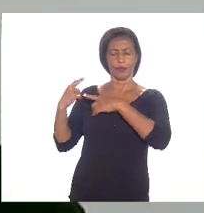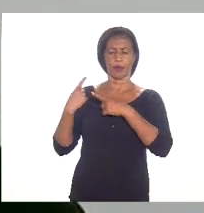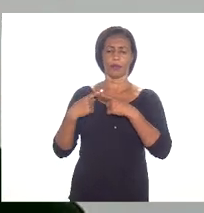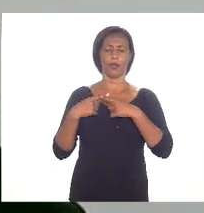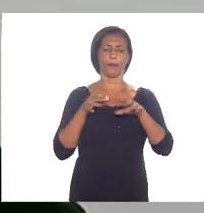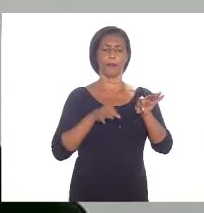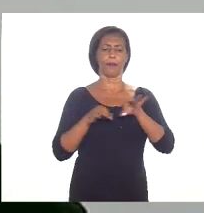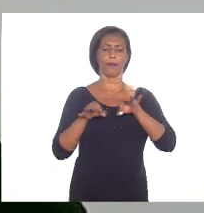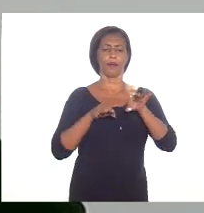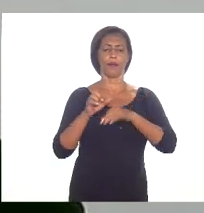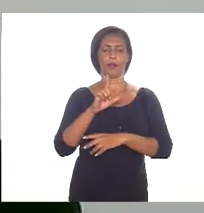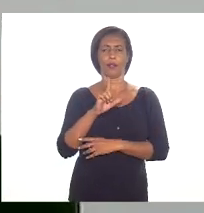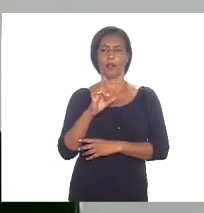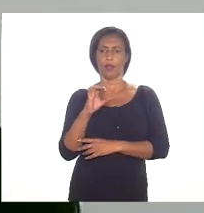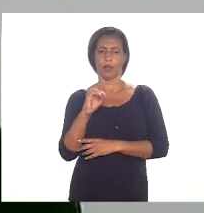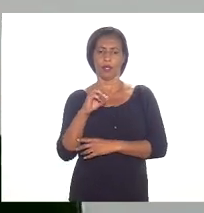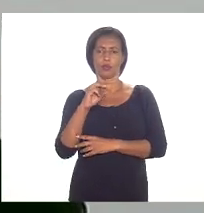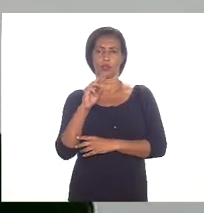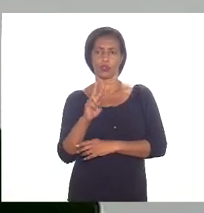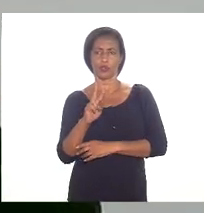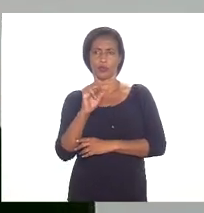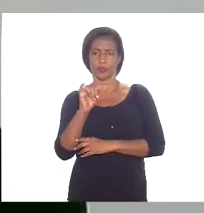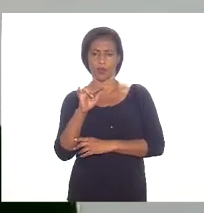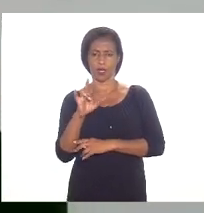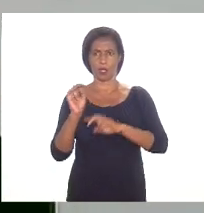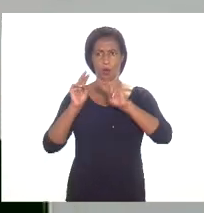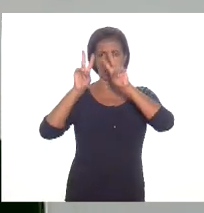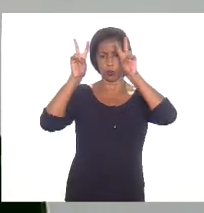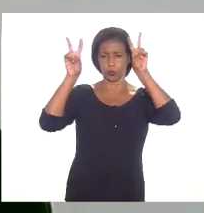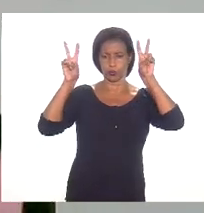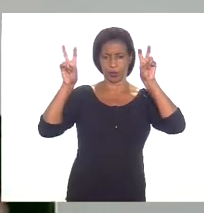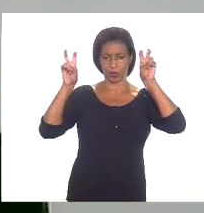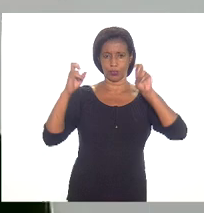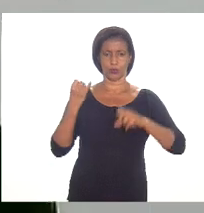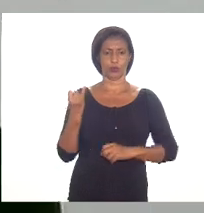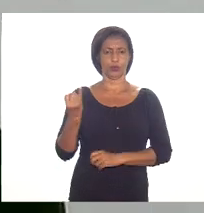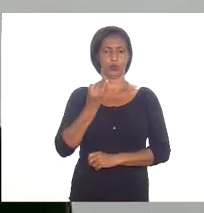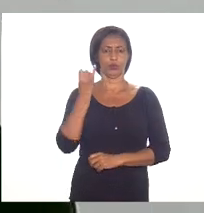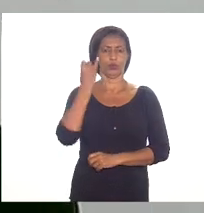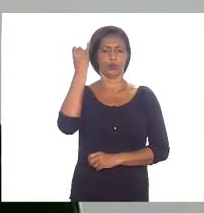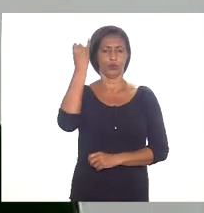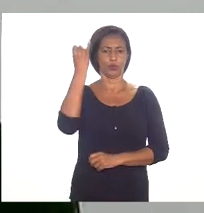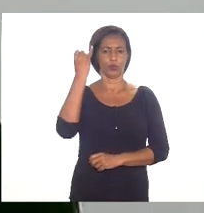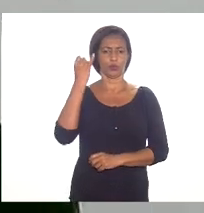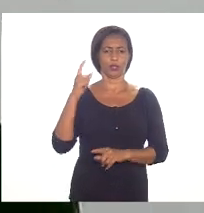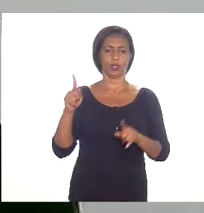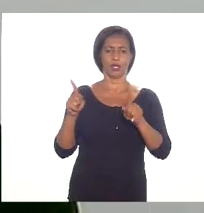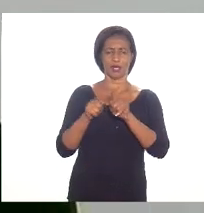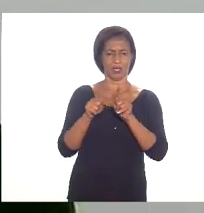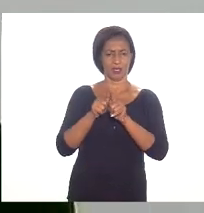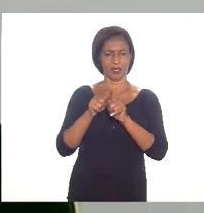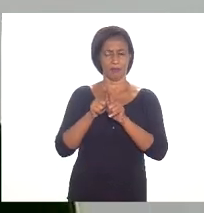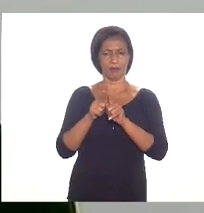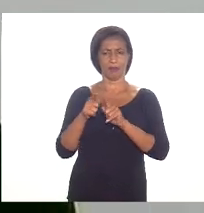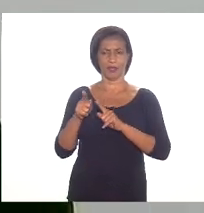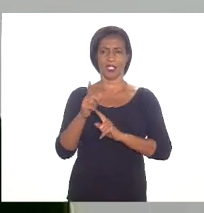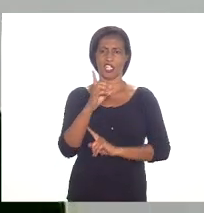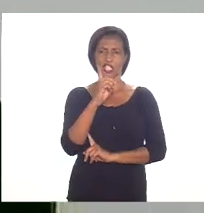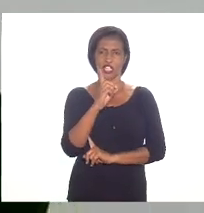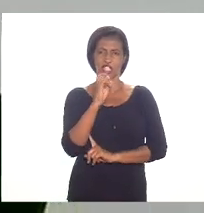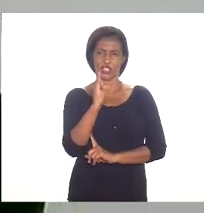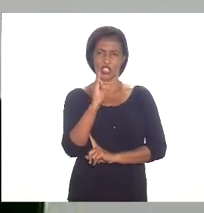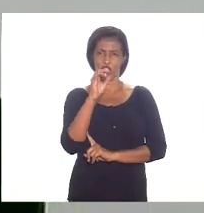Vieira trata de um assunto muito importante que também o meu querido amigo deputado, nosso imperador de Madureira, deputado Dionísio